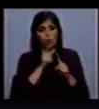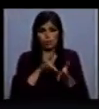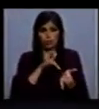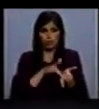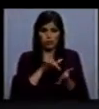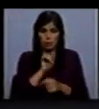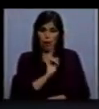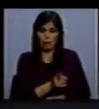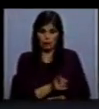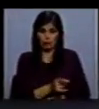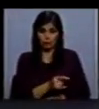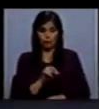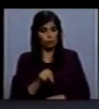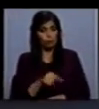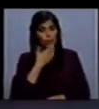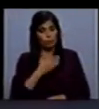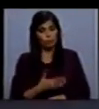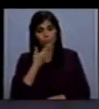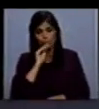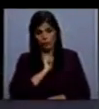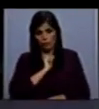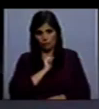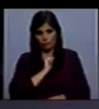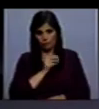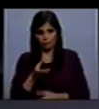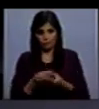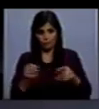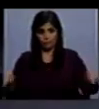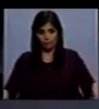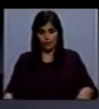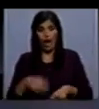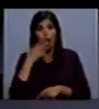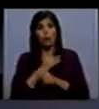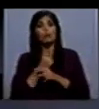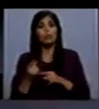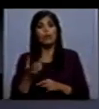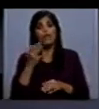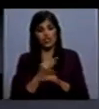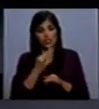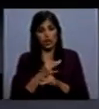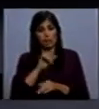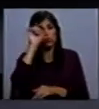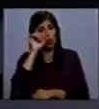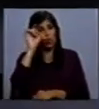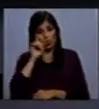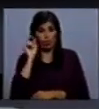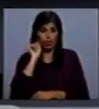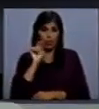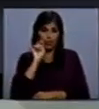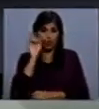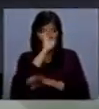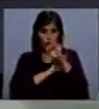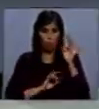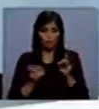e eu estivesse experiência com os meus alunos a em sala de aula comemoramos o dia da europa efetivamente as questões políticas que irão